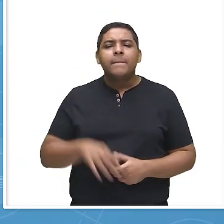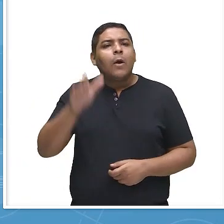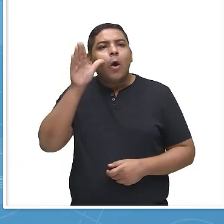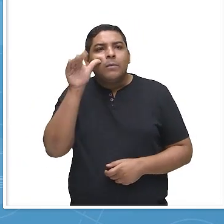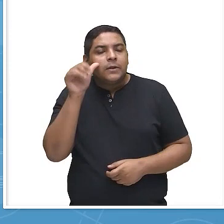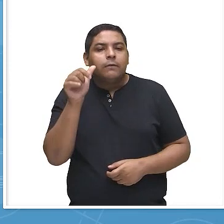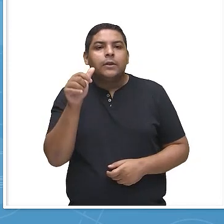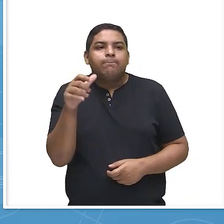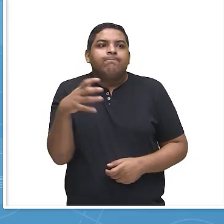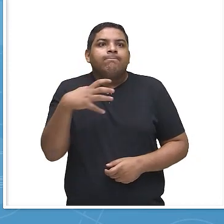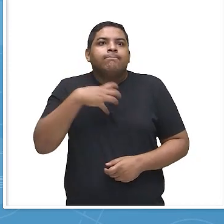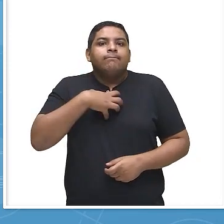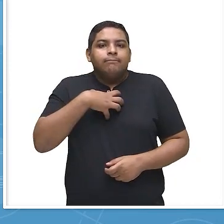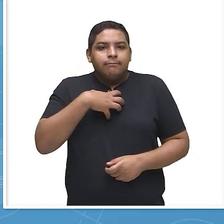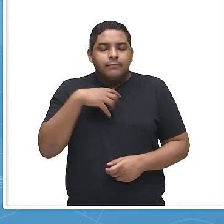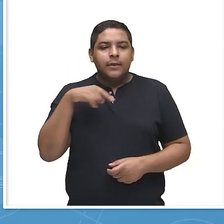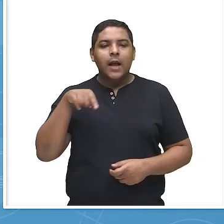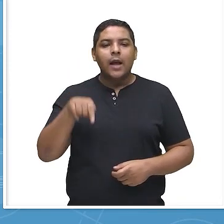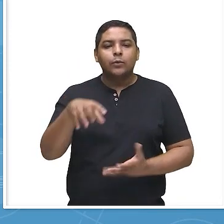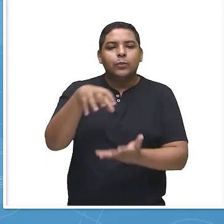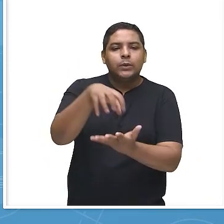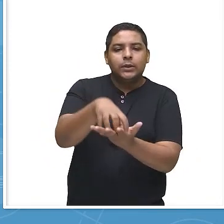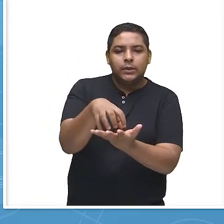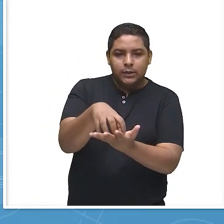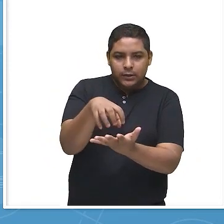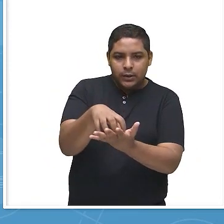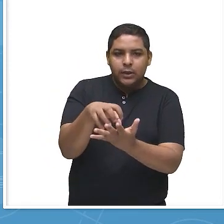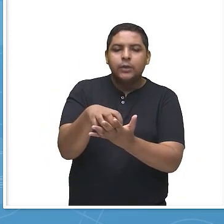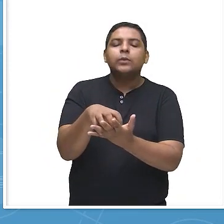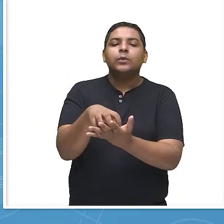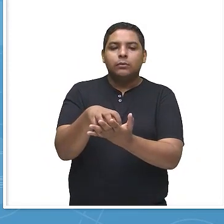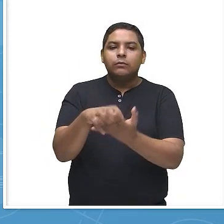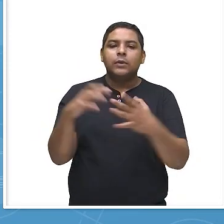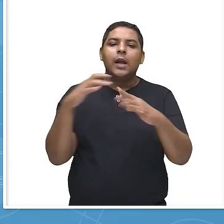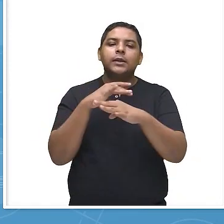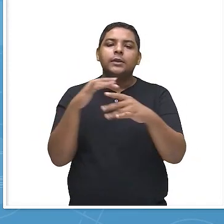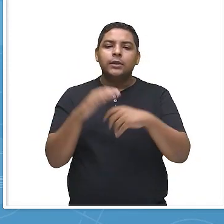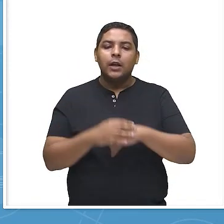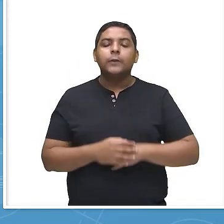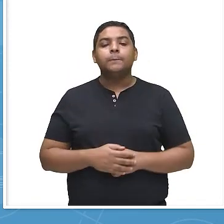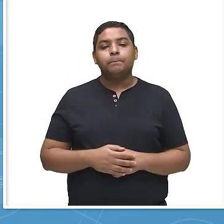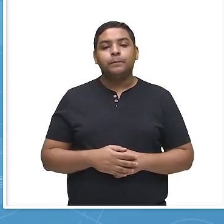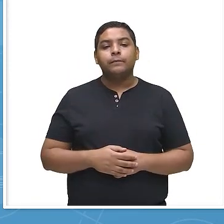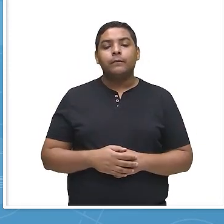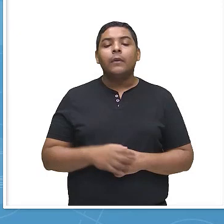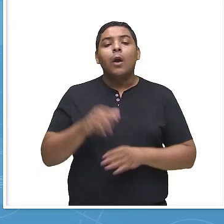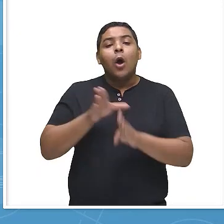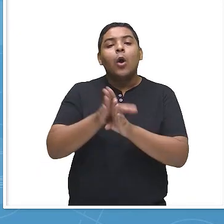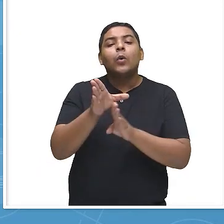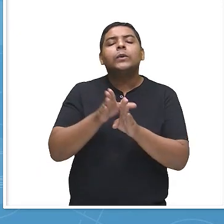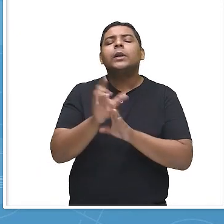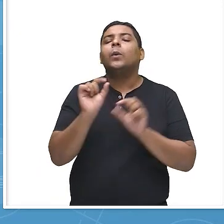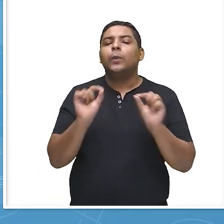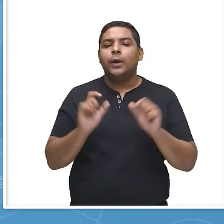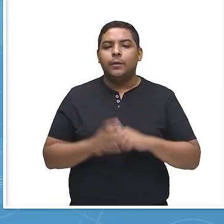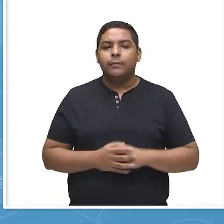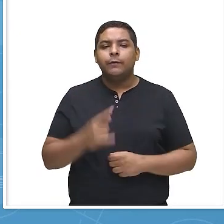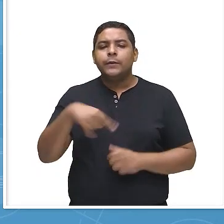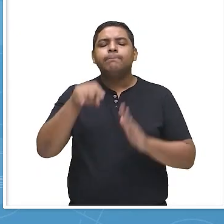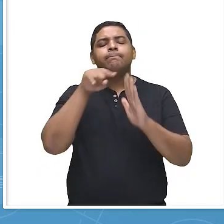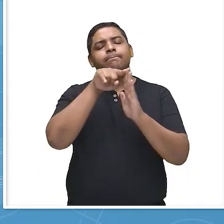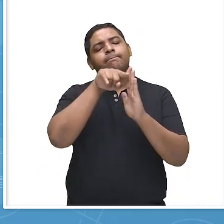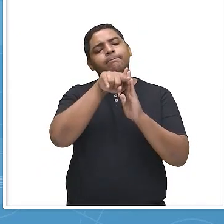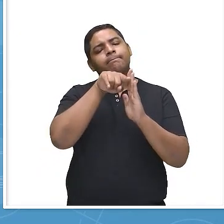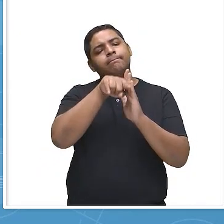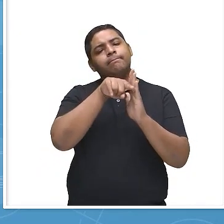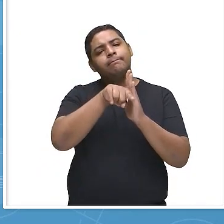daquela construção no centro da cidade. Eu recomendo você fazer essa análise rapidinho enquanto nós estamos na aula,